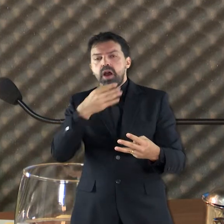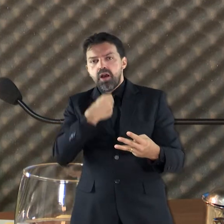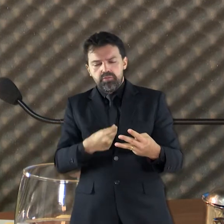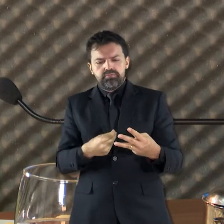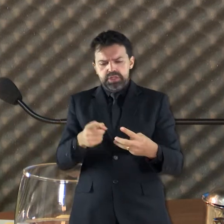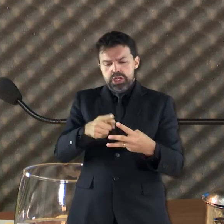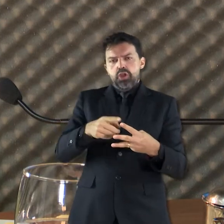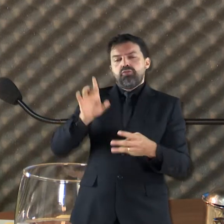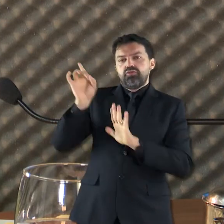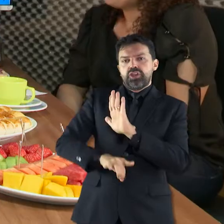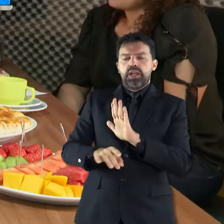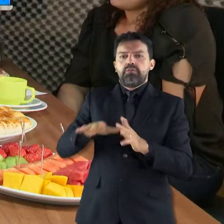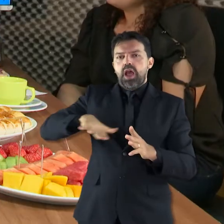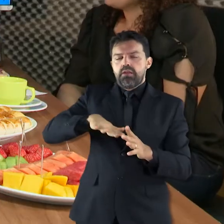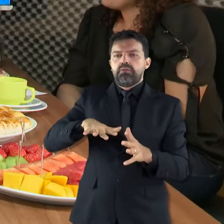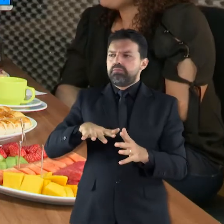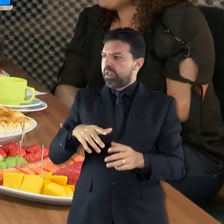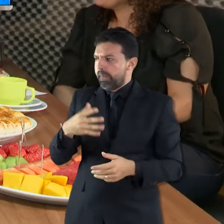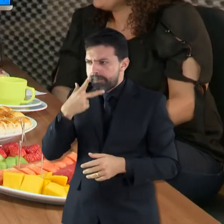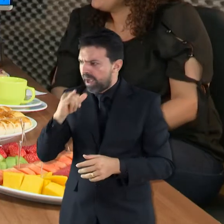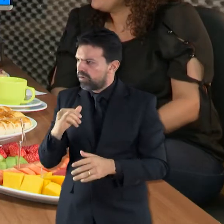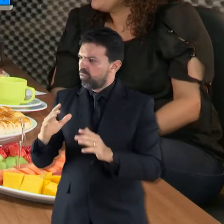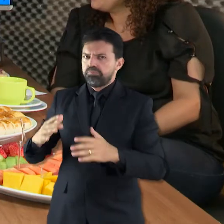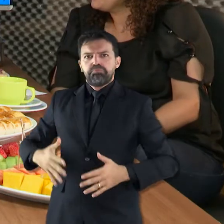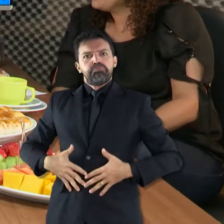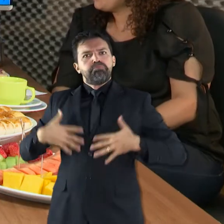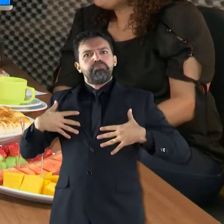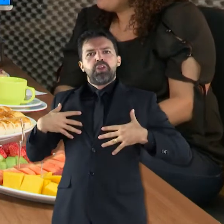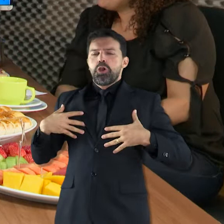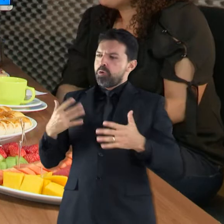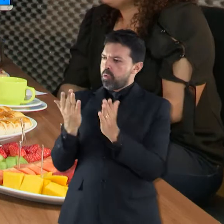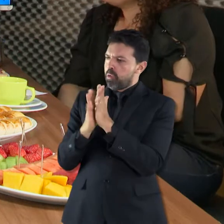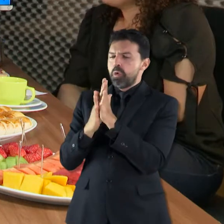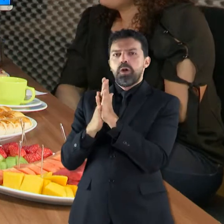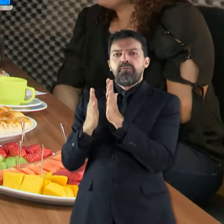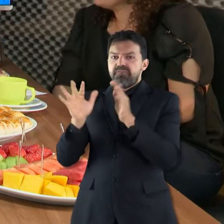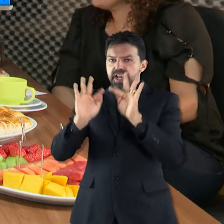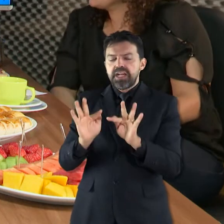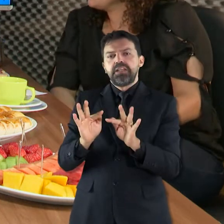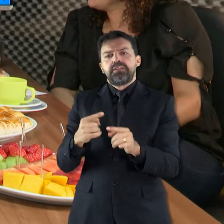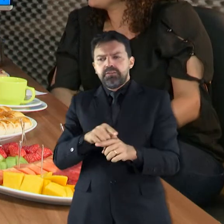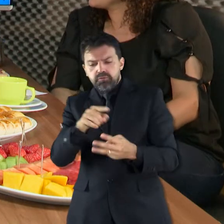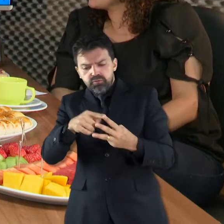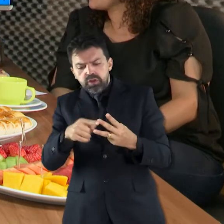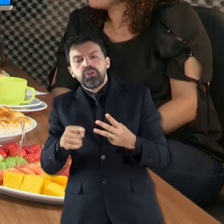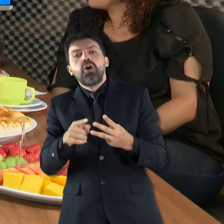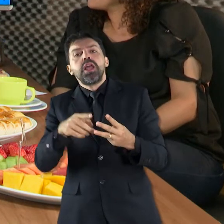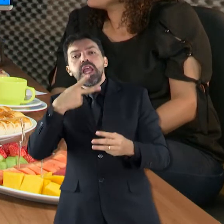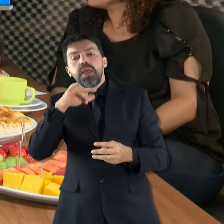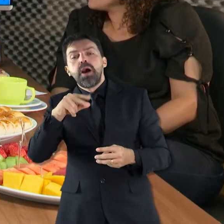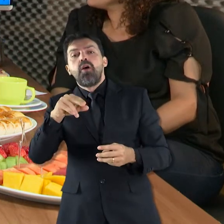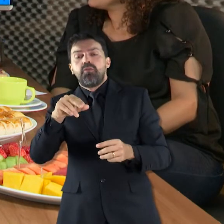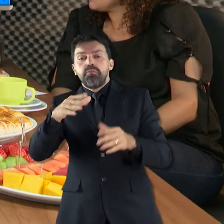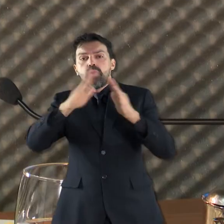Eu fui para a área do direito. Os seus pais, eu acho que ficaram muito orgulhosos, né? Eu acho que sim. 2 médicos e eles moram aonde, seus irmãos? Meu irmão,